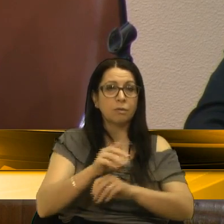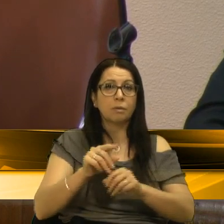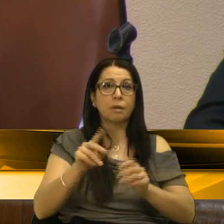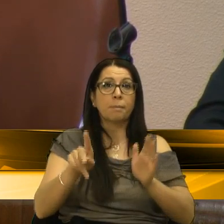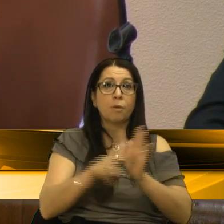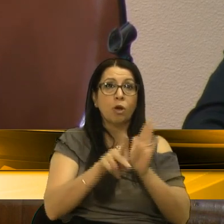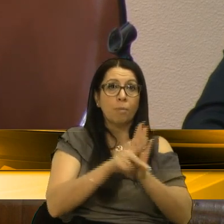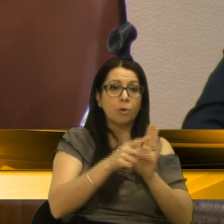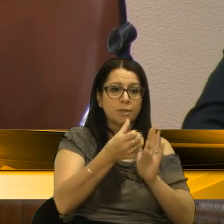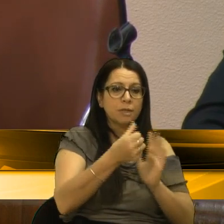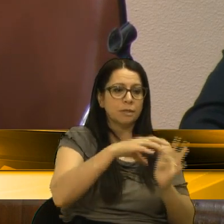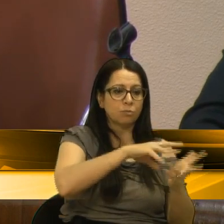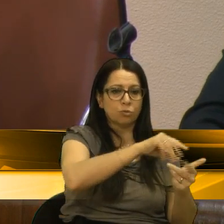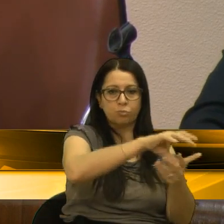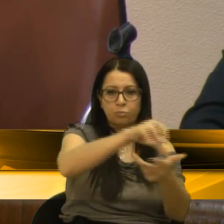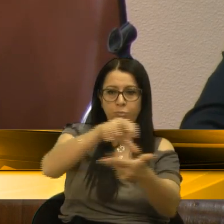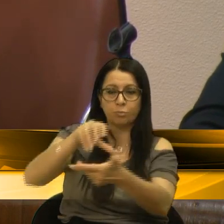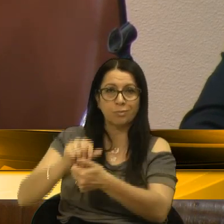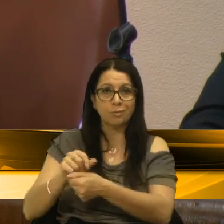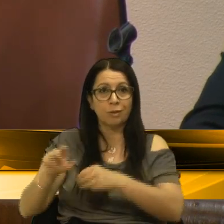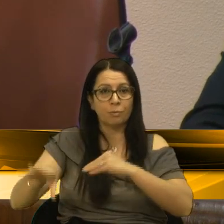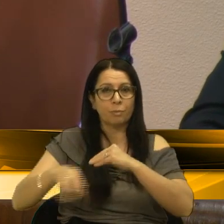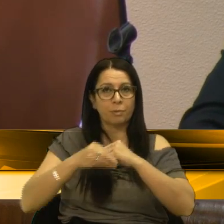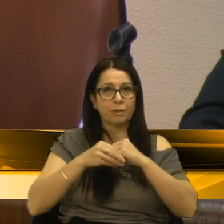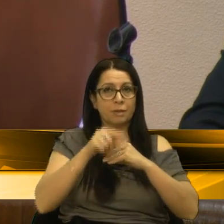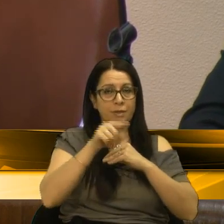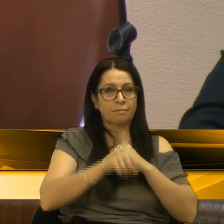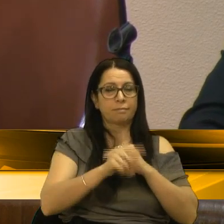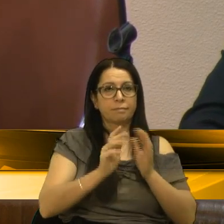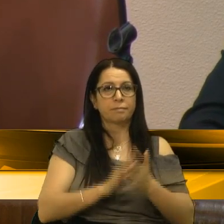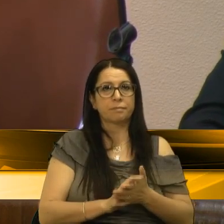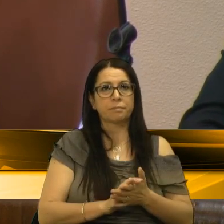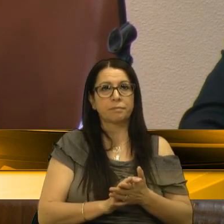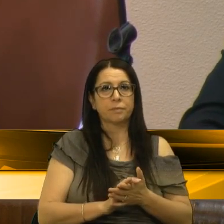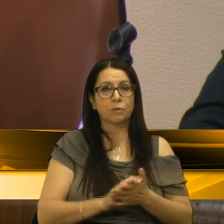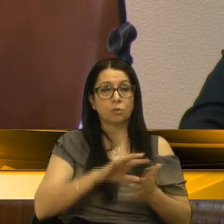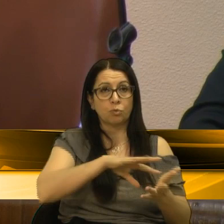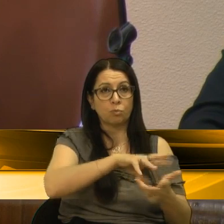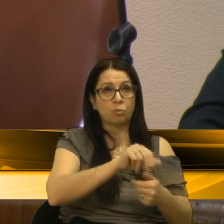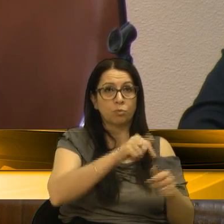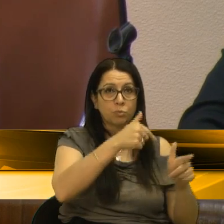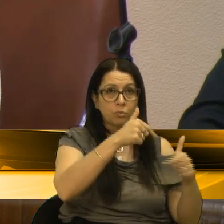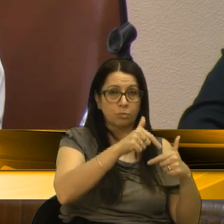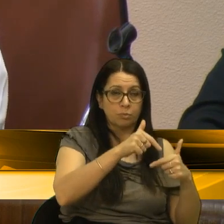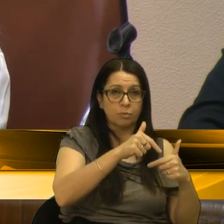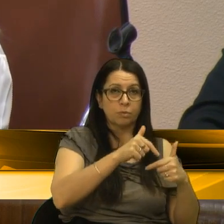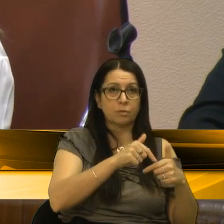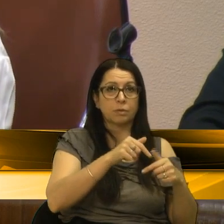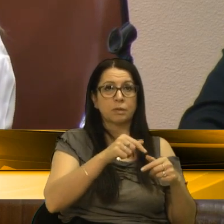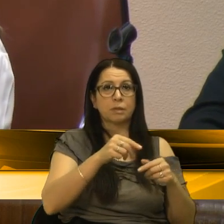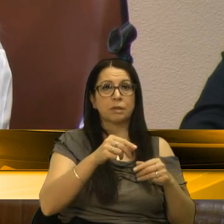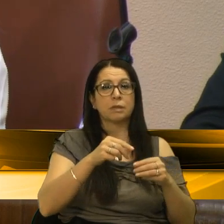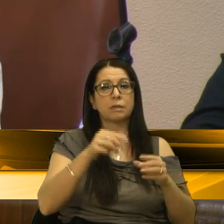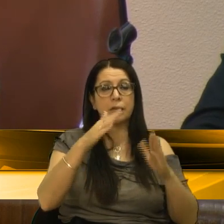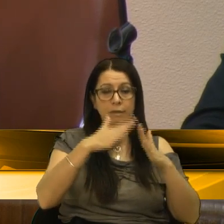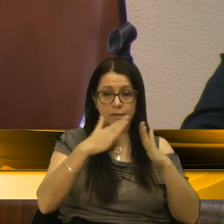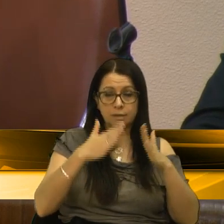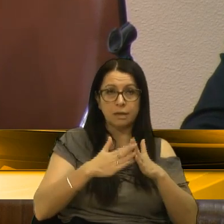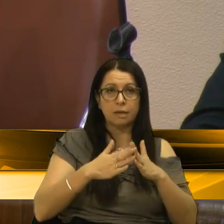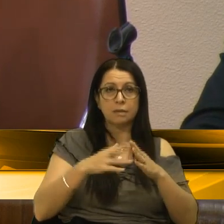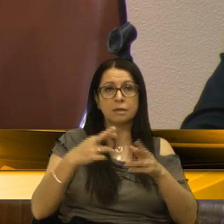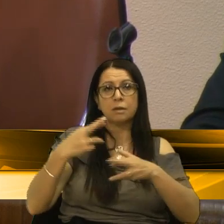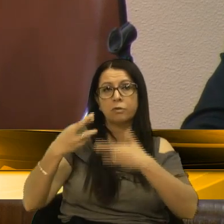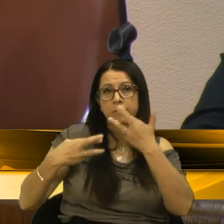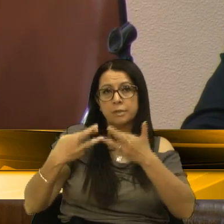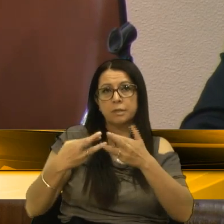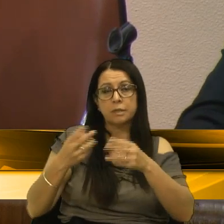mundos distintos e complementares. São eles: o mundo do trabalho, da moradia, do lazer,